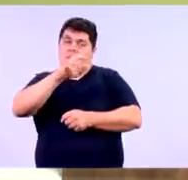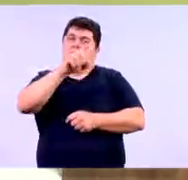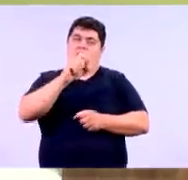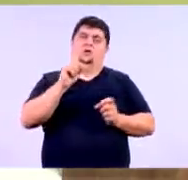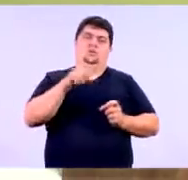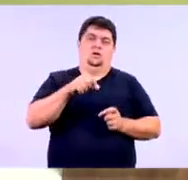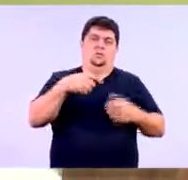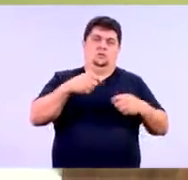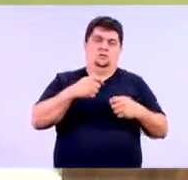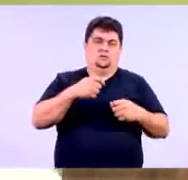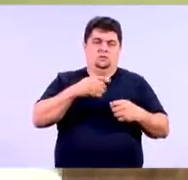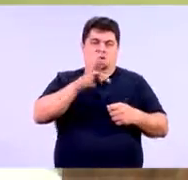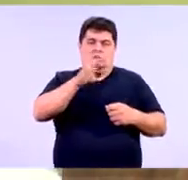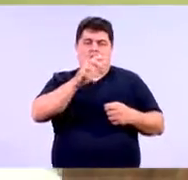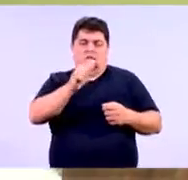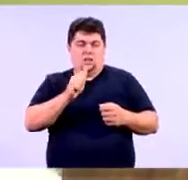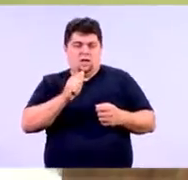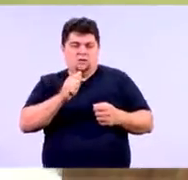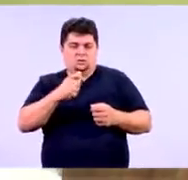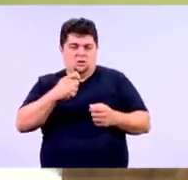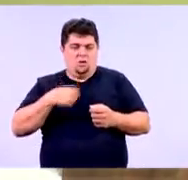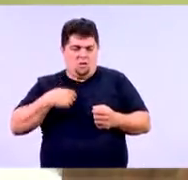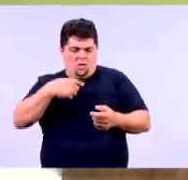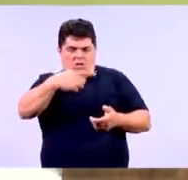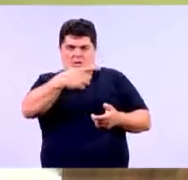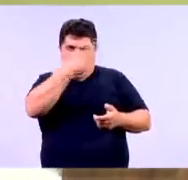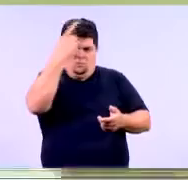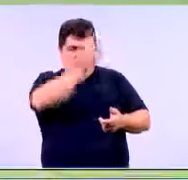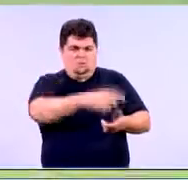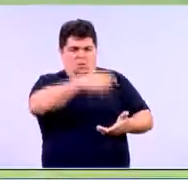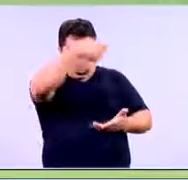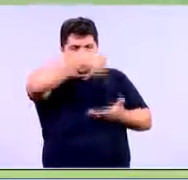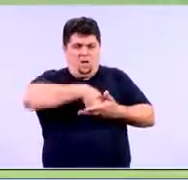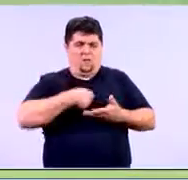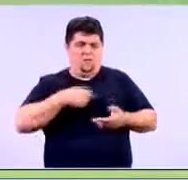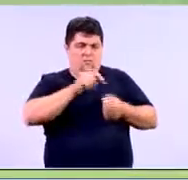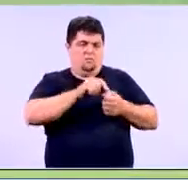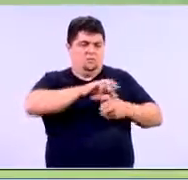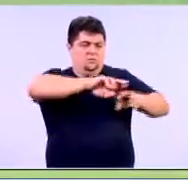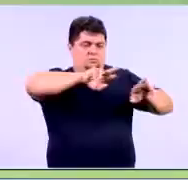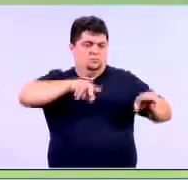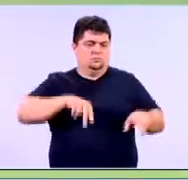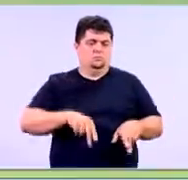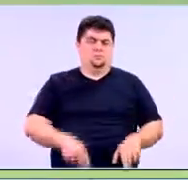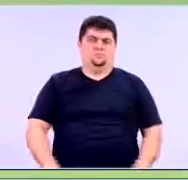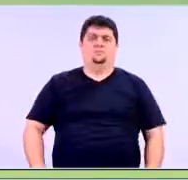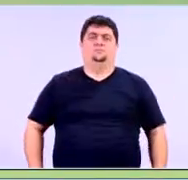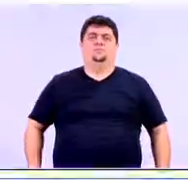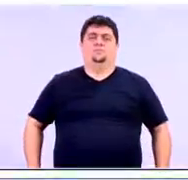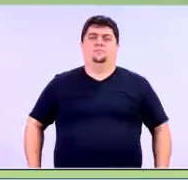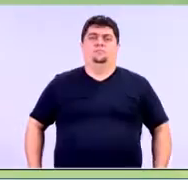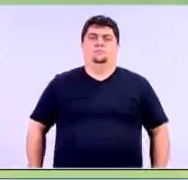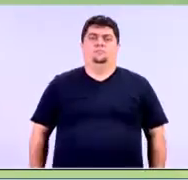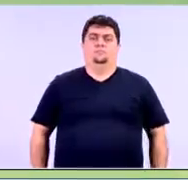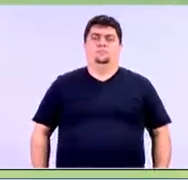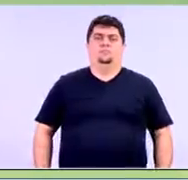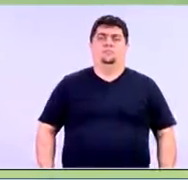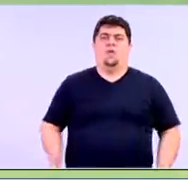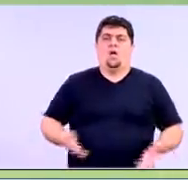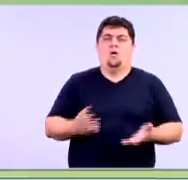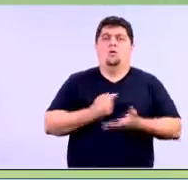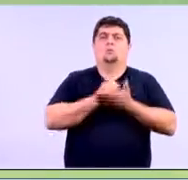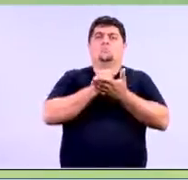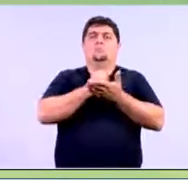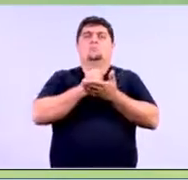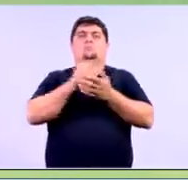uma atuação estatal para poder então ser cobrada. Vamos dar uma olhada agora na contribuição de melhoria,